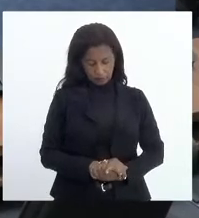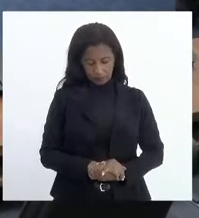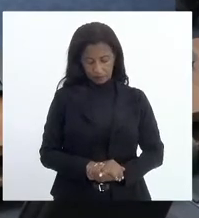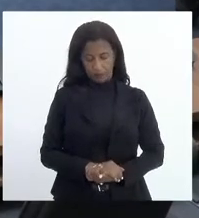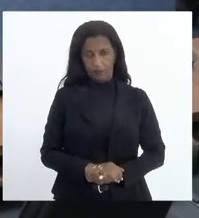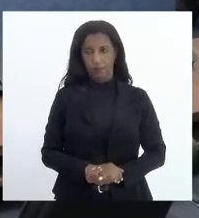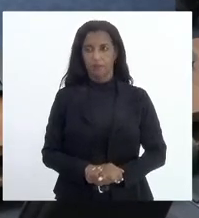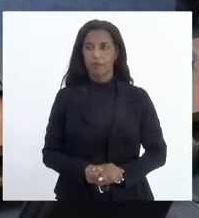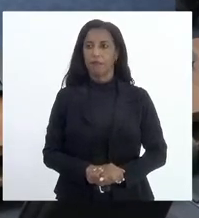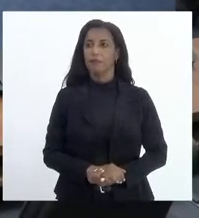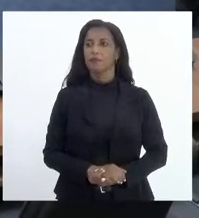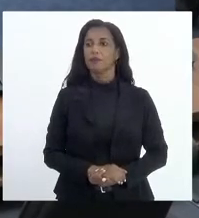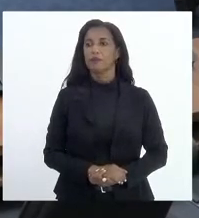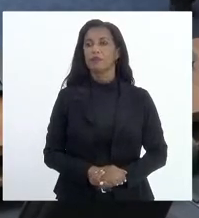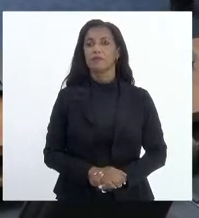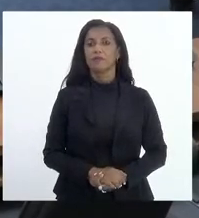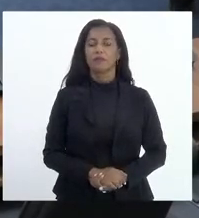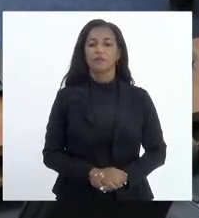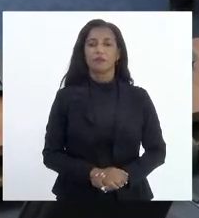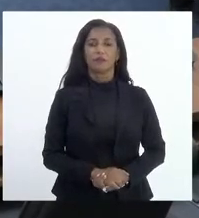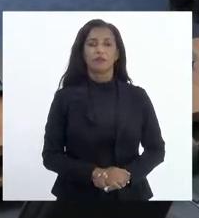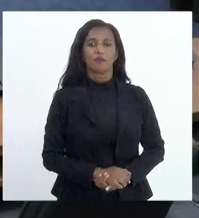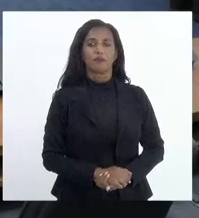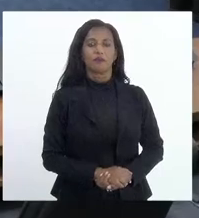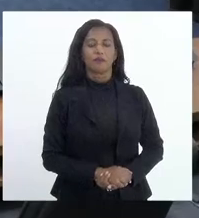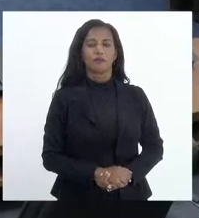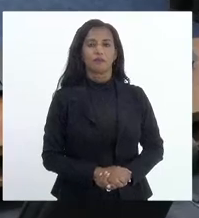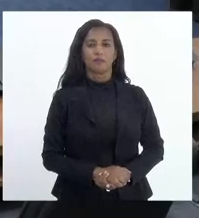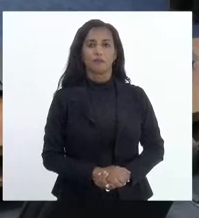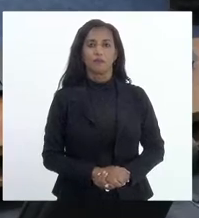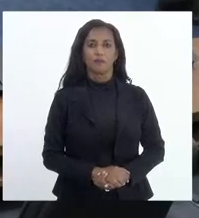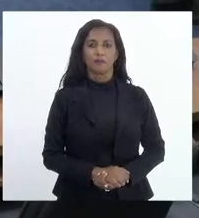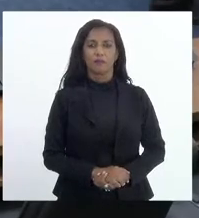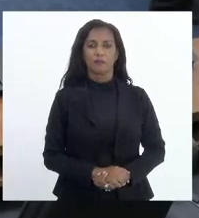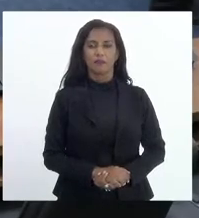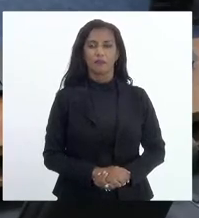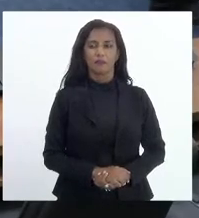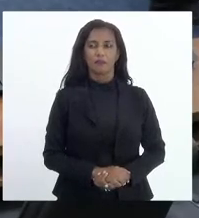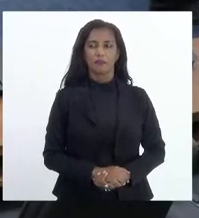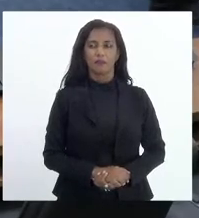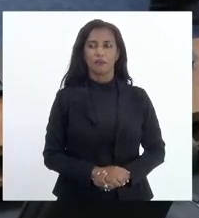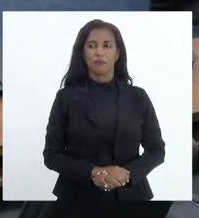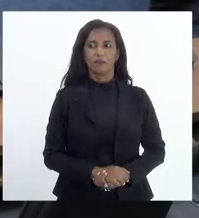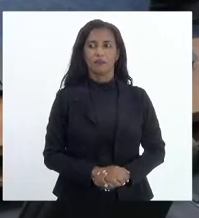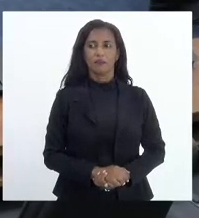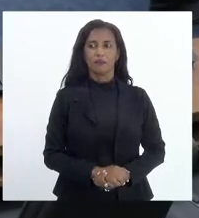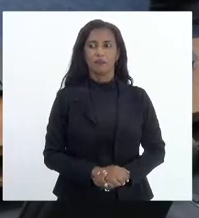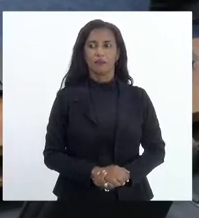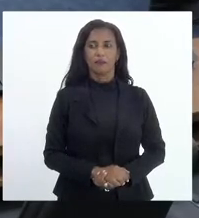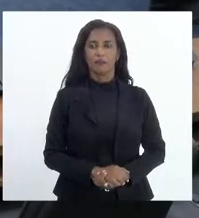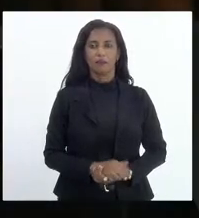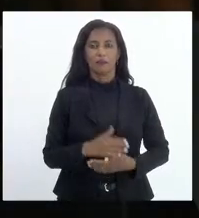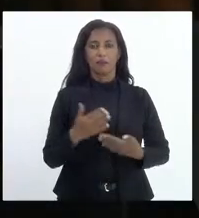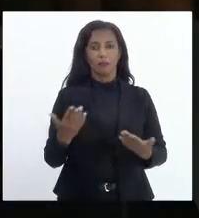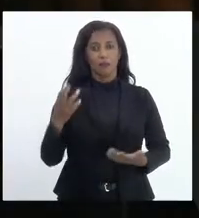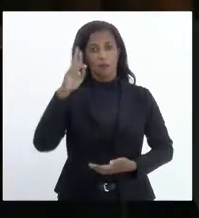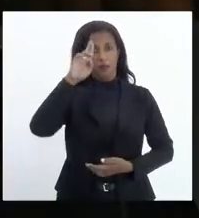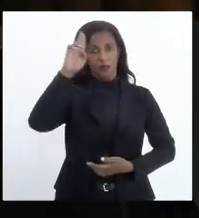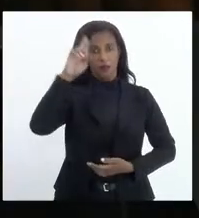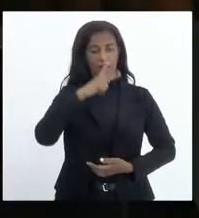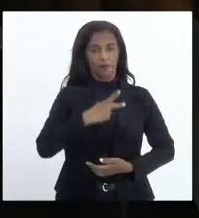E aí o WhatsApp e a senhora